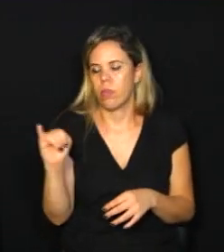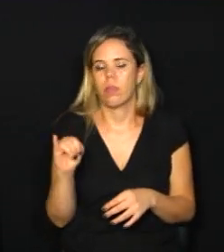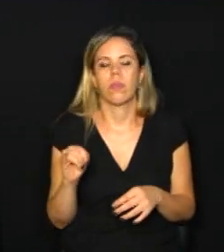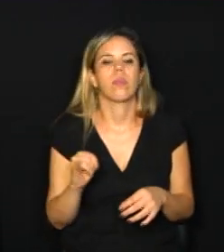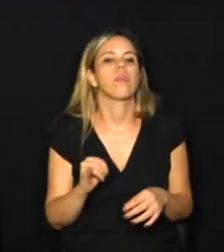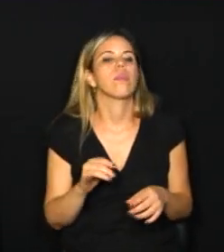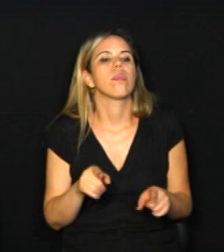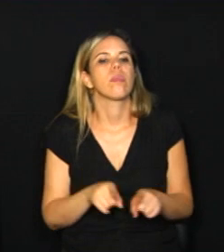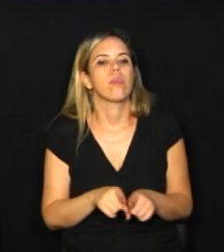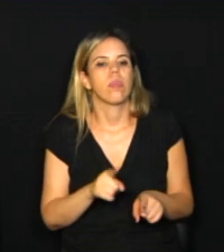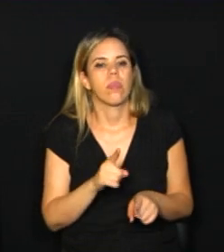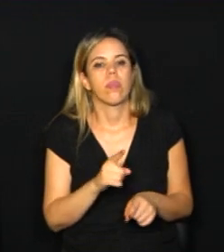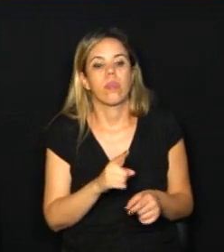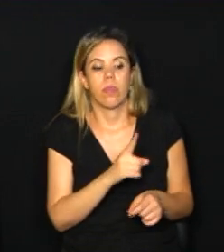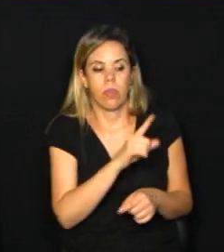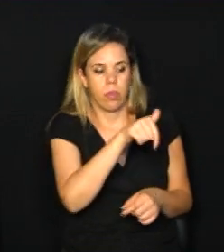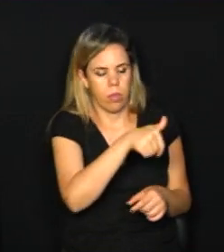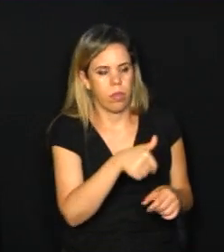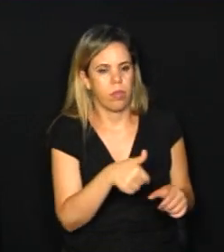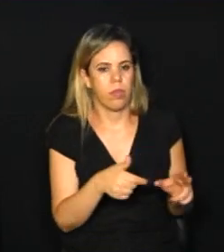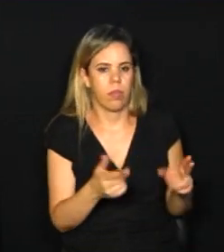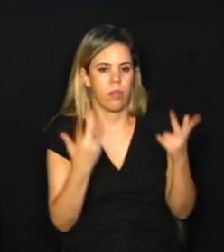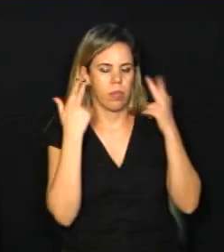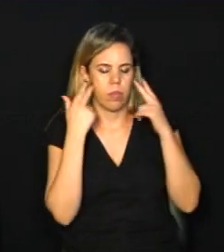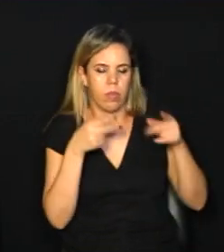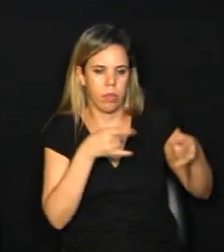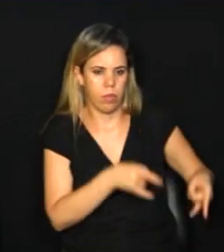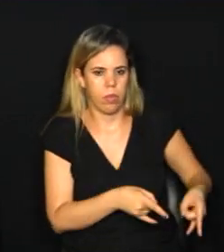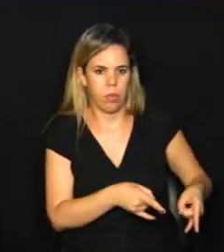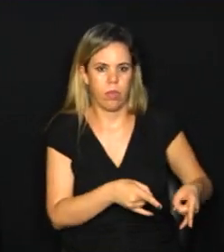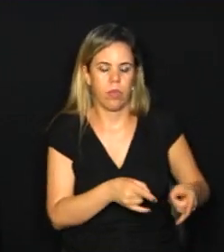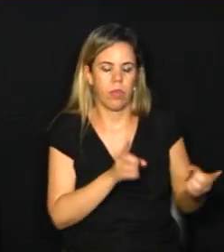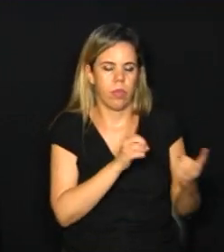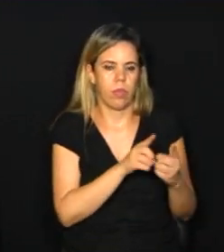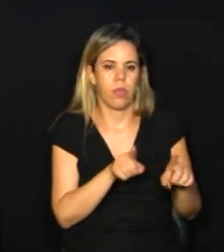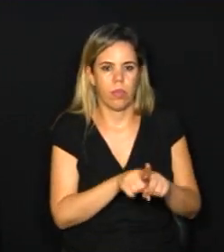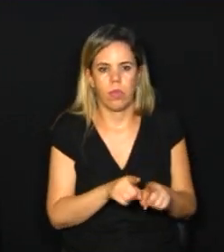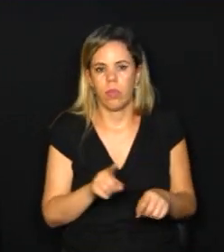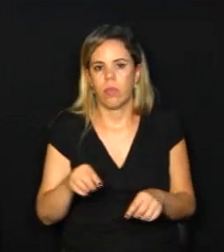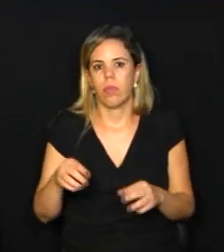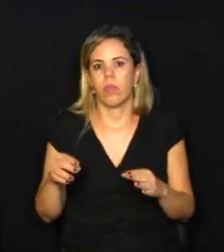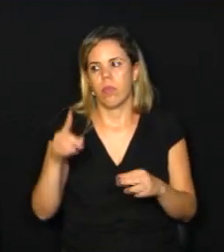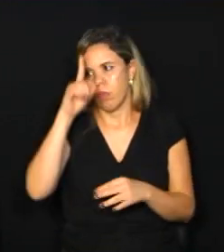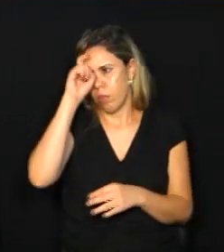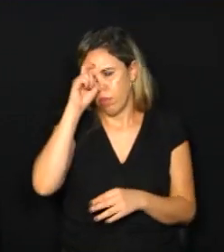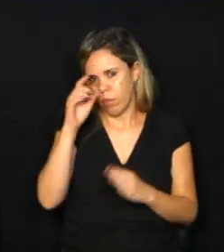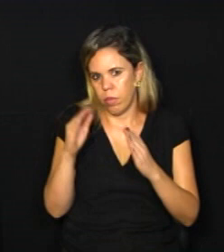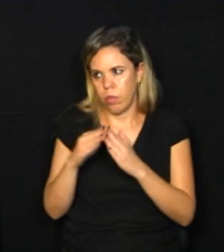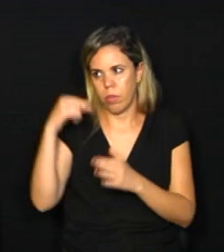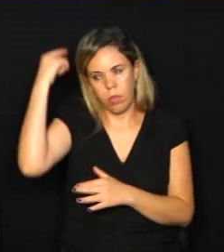de retaguarda. Nós vamos ampliar com a Casa de Saúde, pelo menos mais 8 leitos.